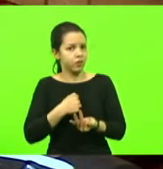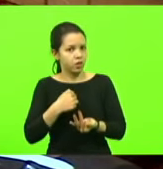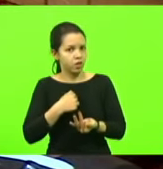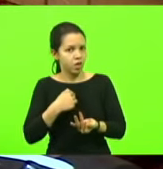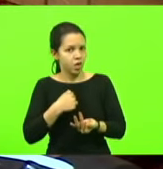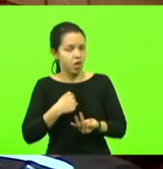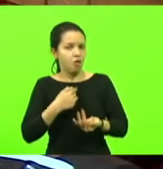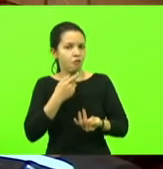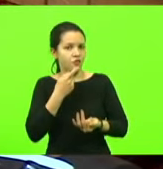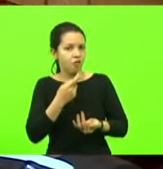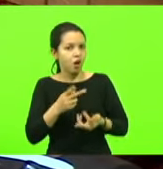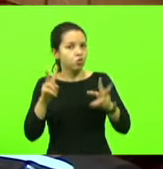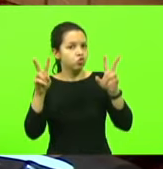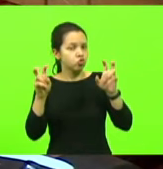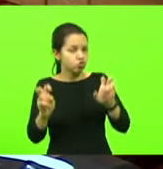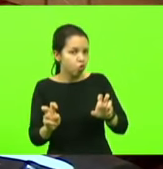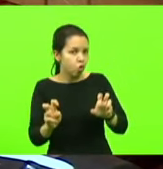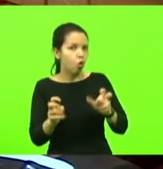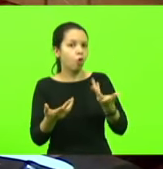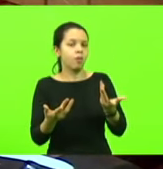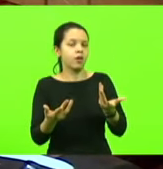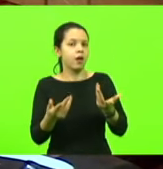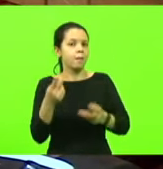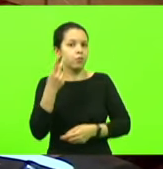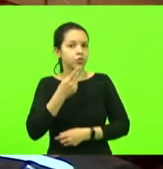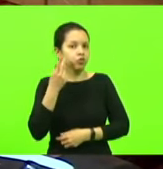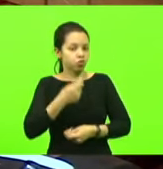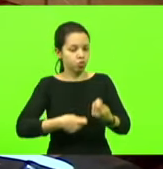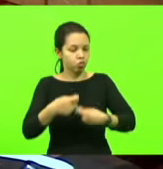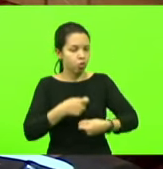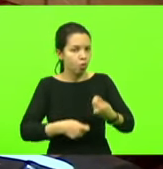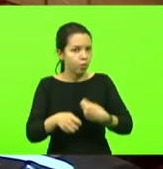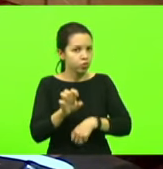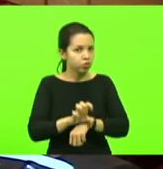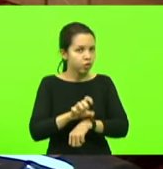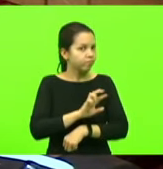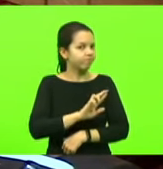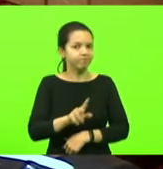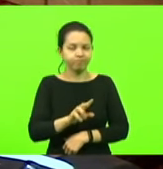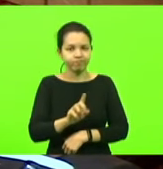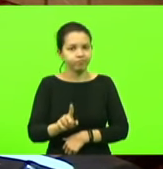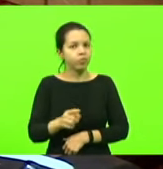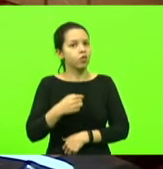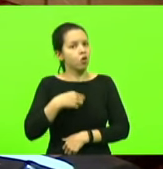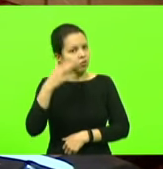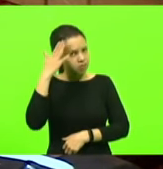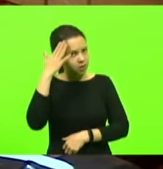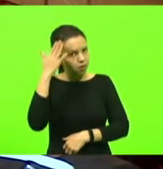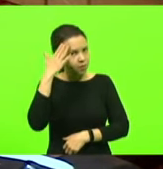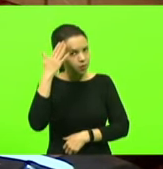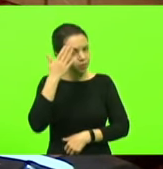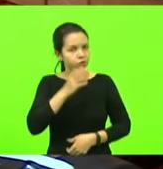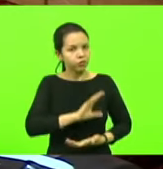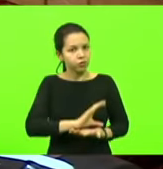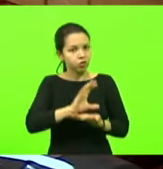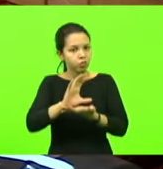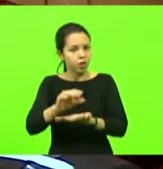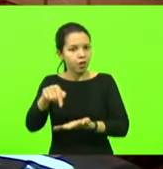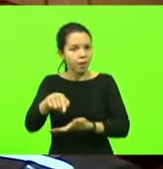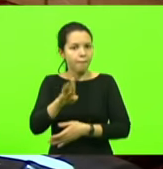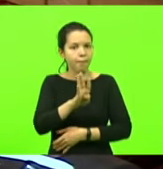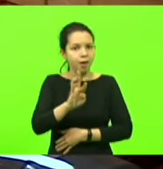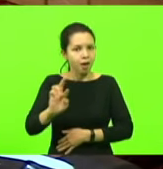da política econômica do Estado, porque nós sabemos que com esses investimentos nessas BRs,